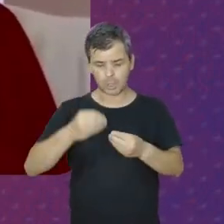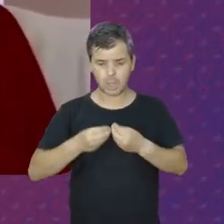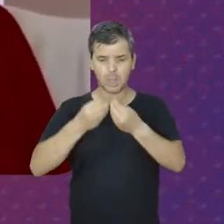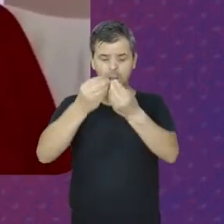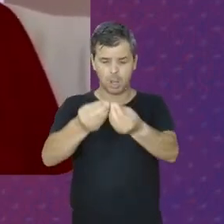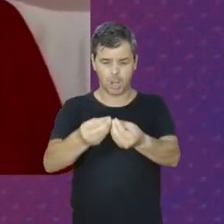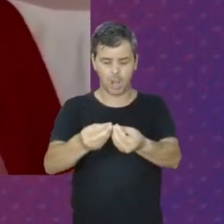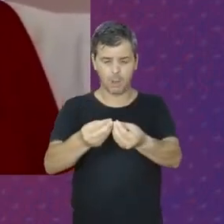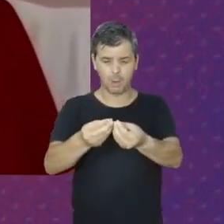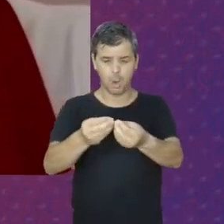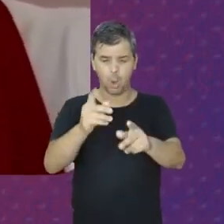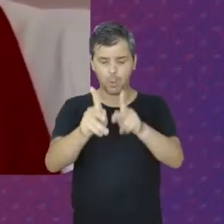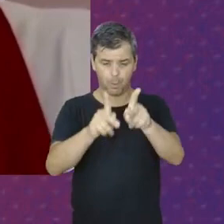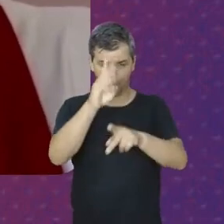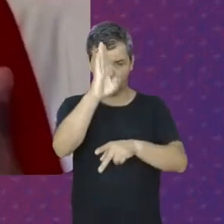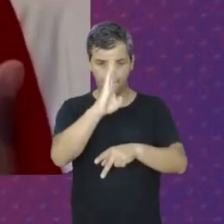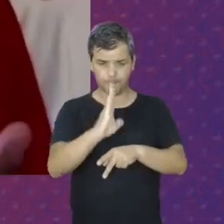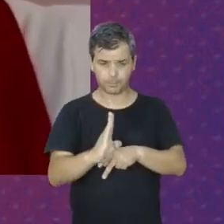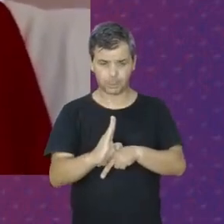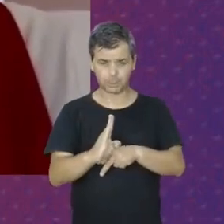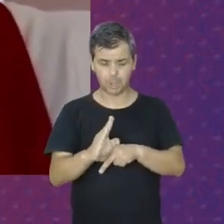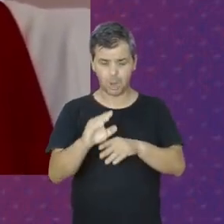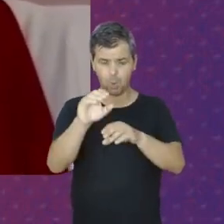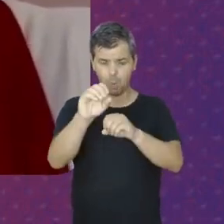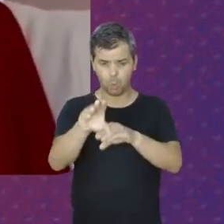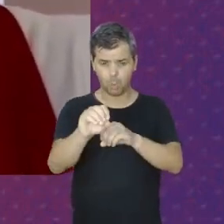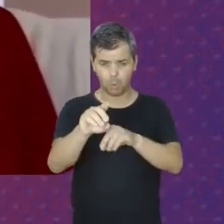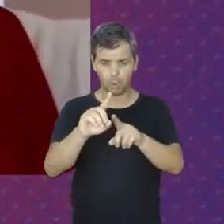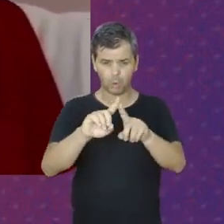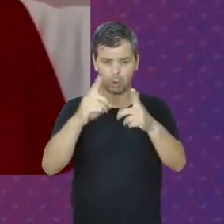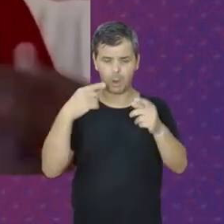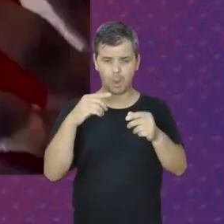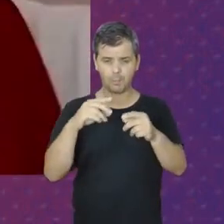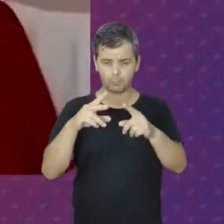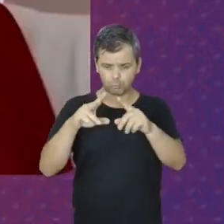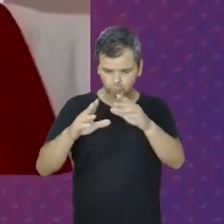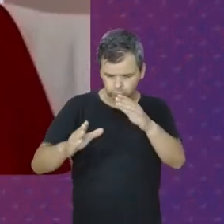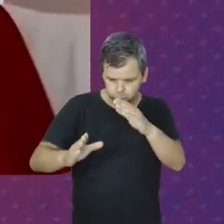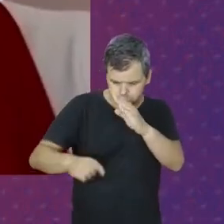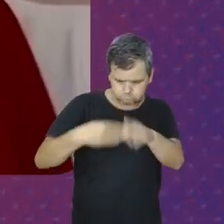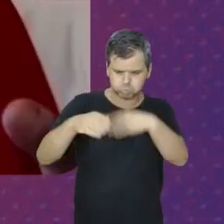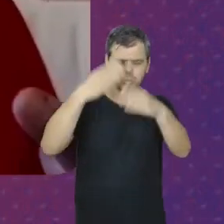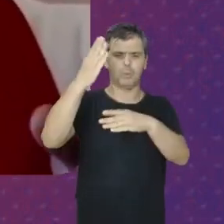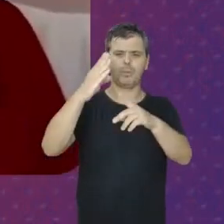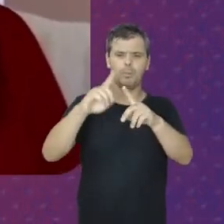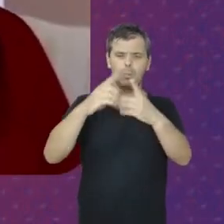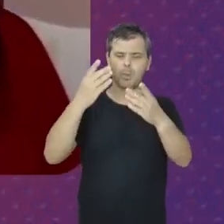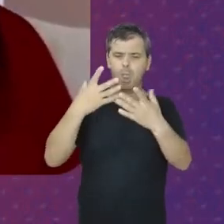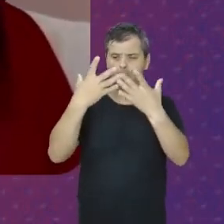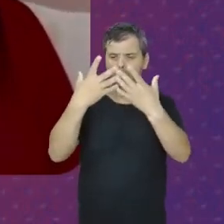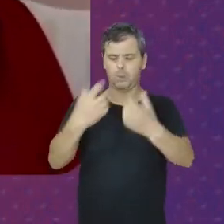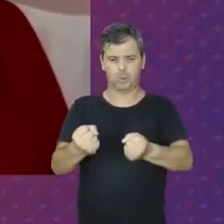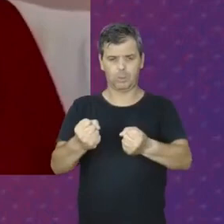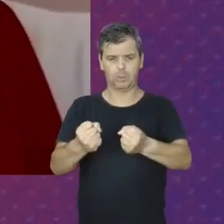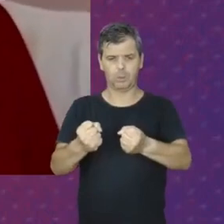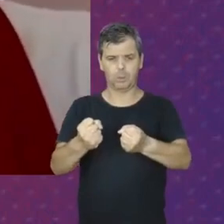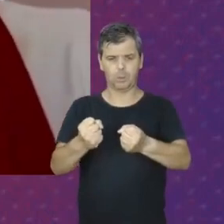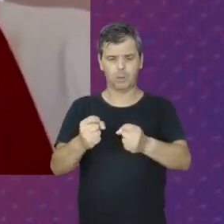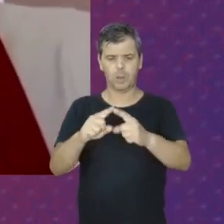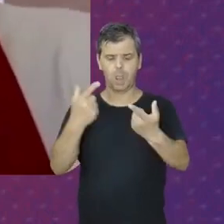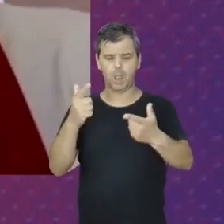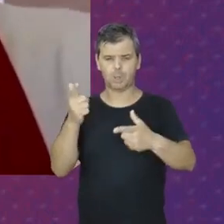entregar para o Brasil que a educação fará uma revolução ao assumir as